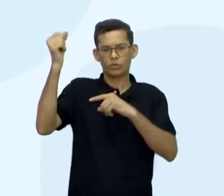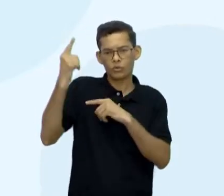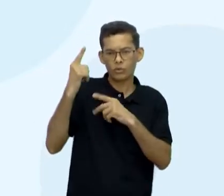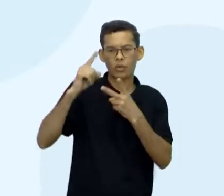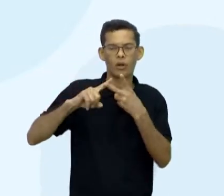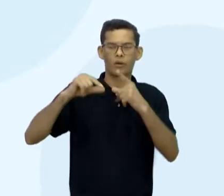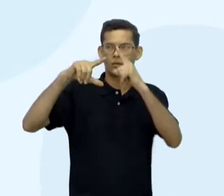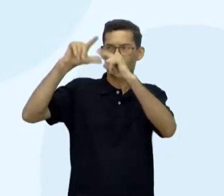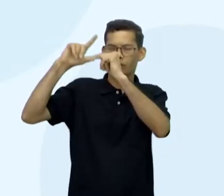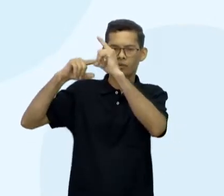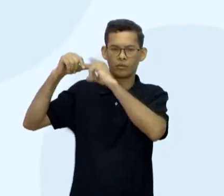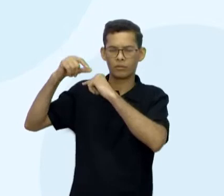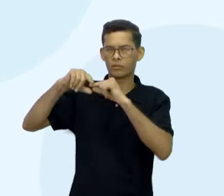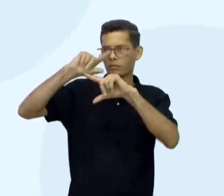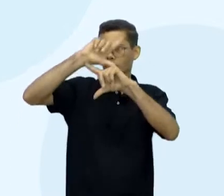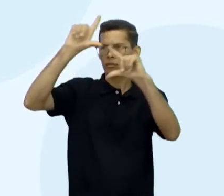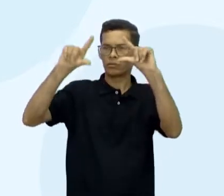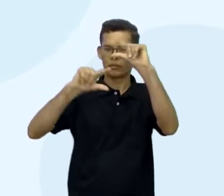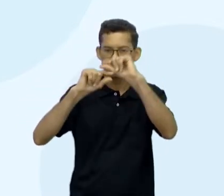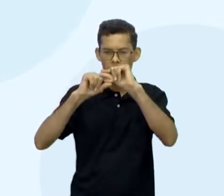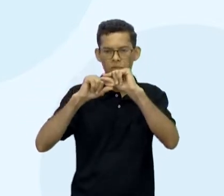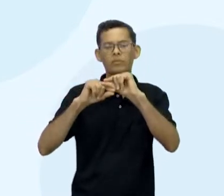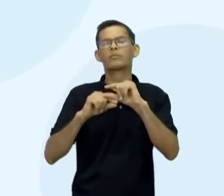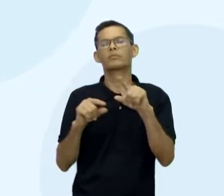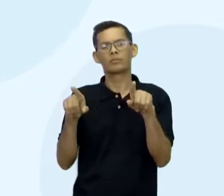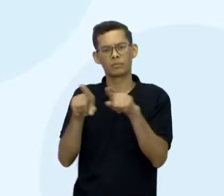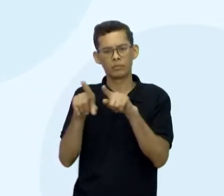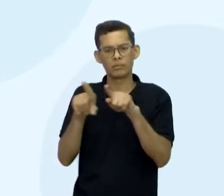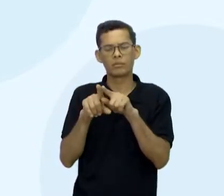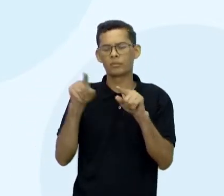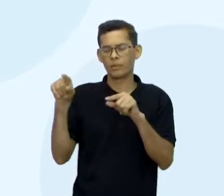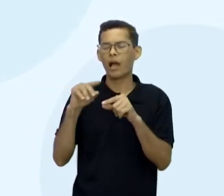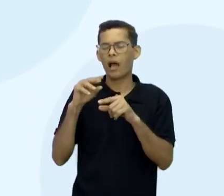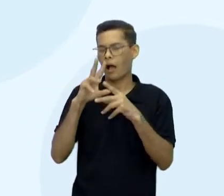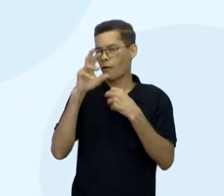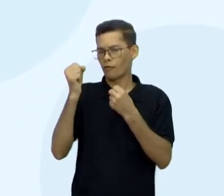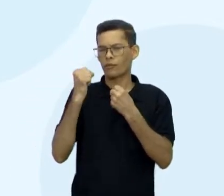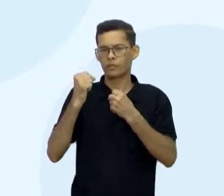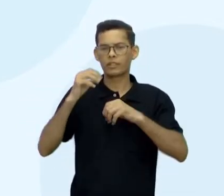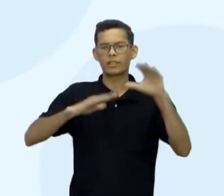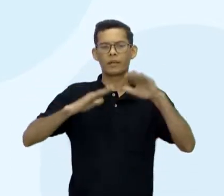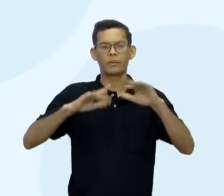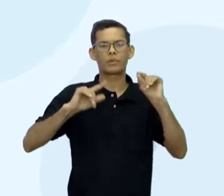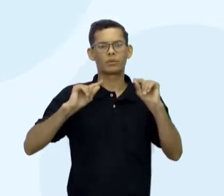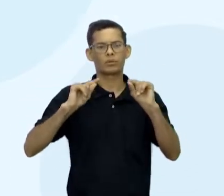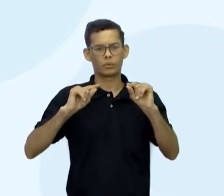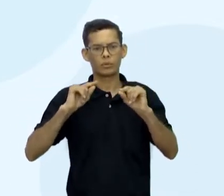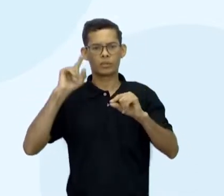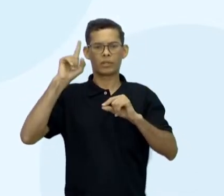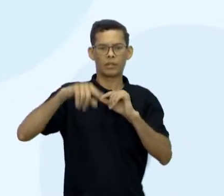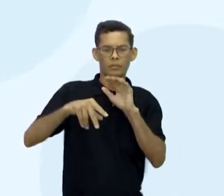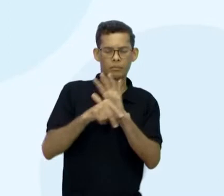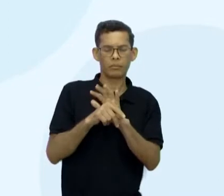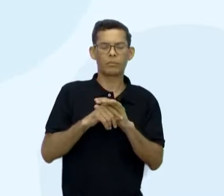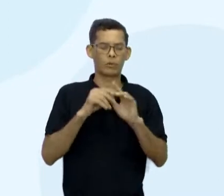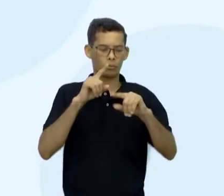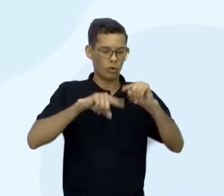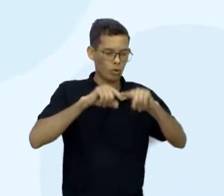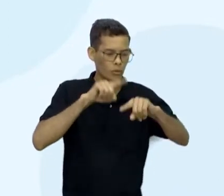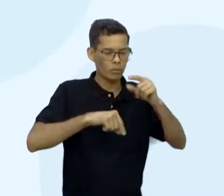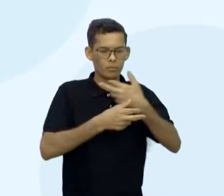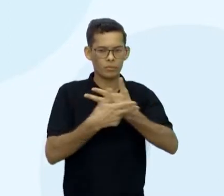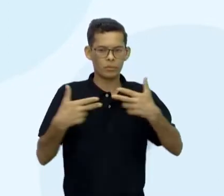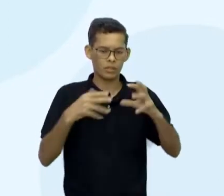das nebulosas e assim por diante. Porque a força depende, é proporcional à massa dos objetos, em vez